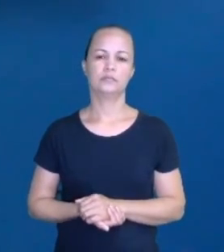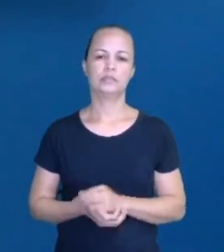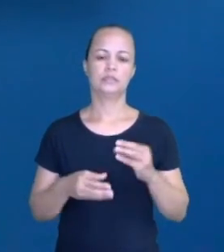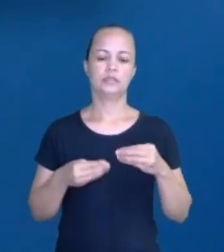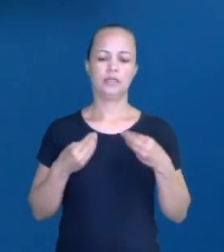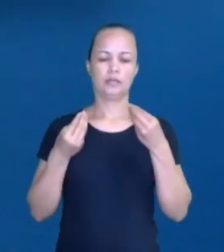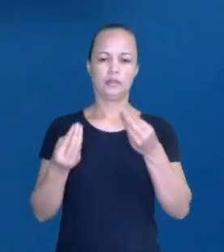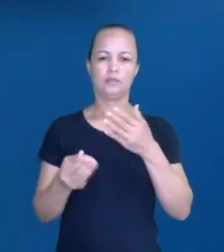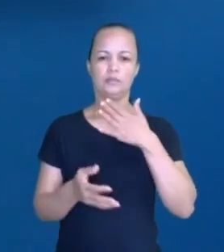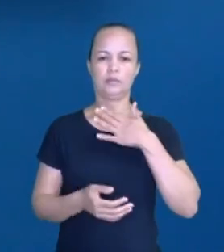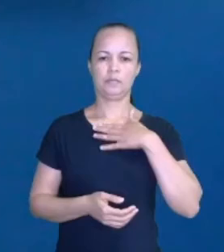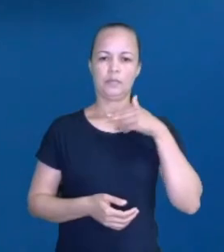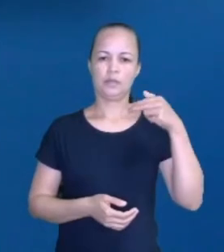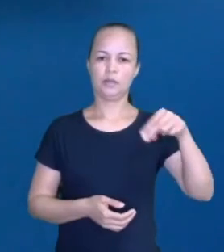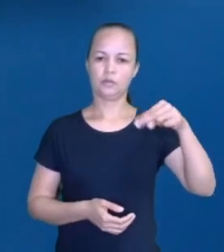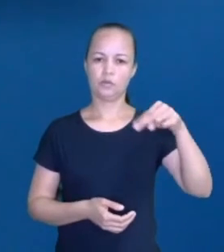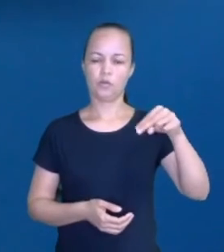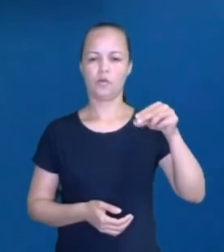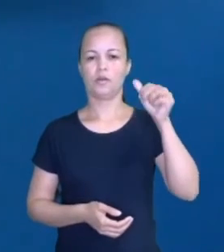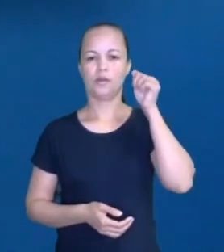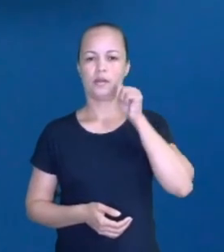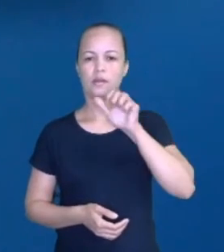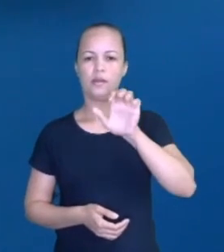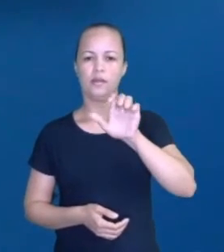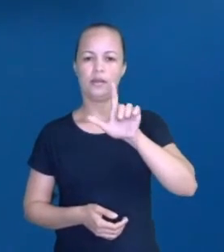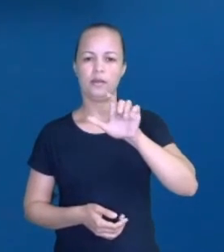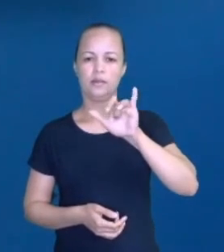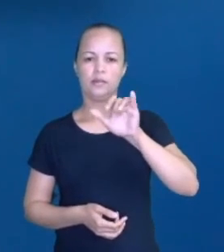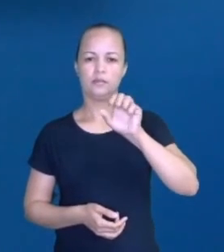Será dado para minha nora Elisa.